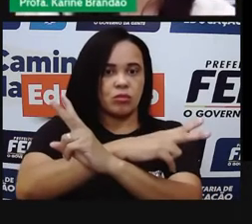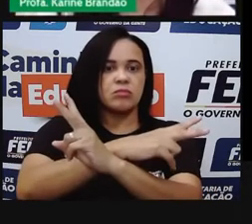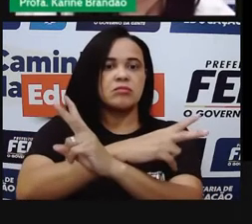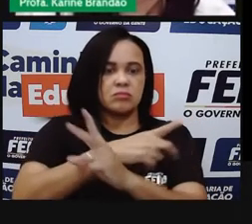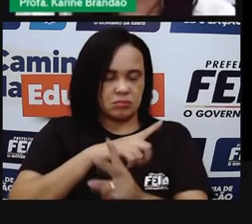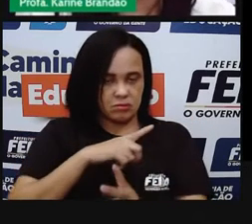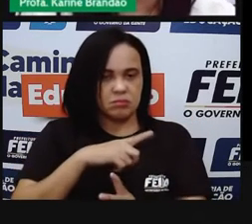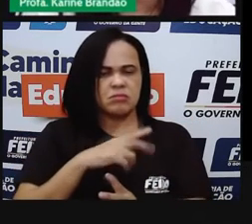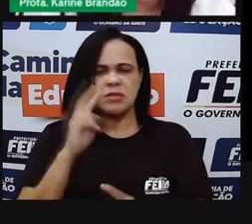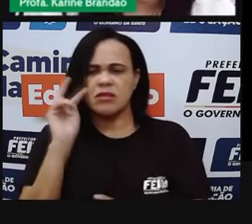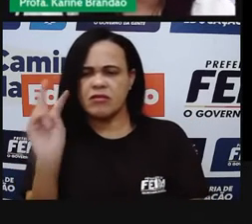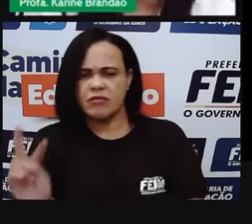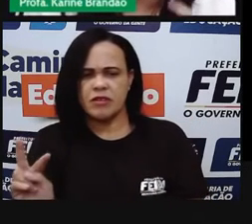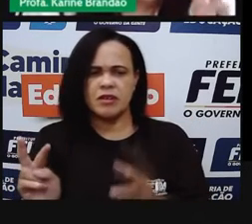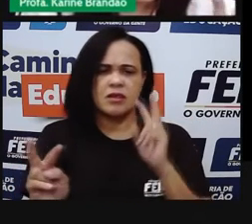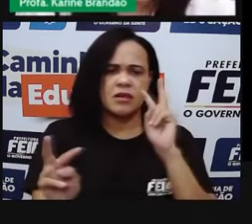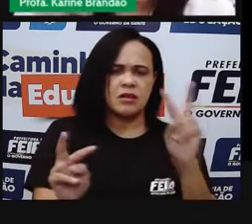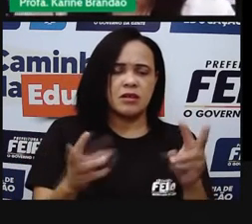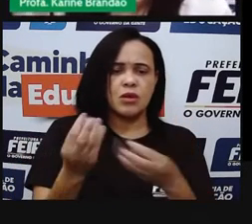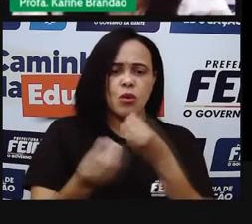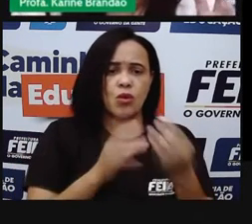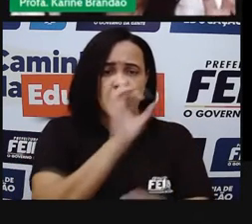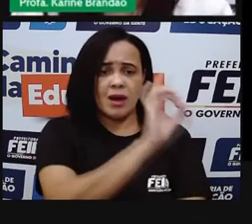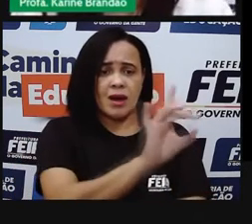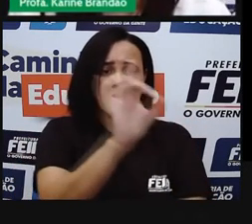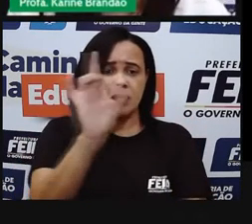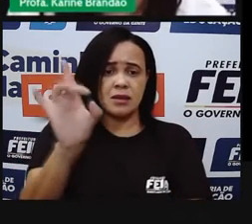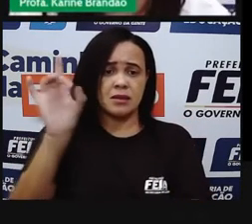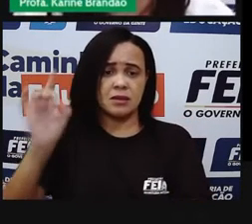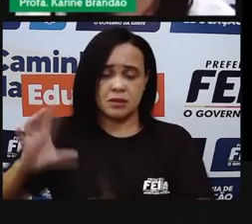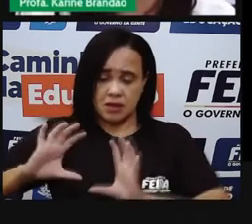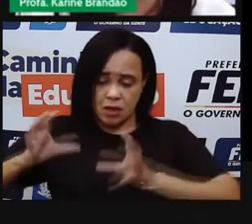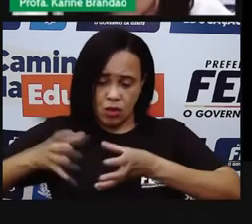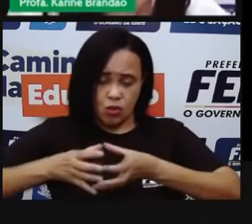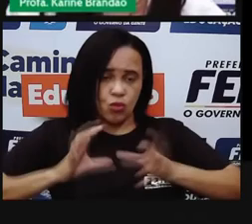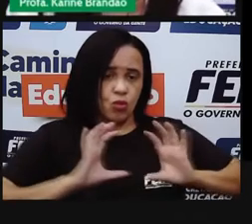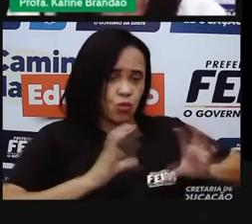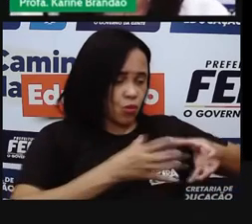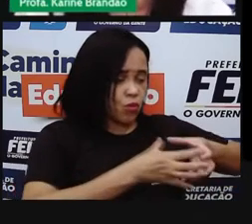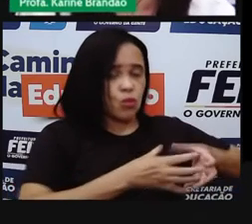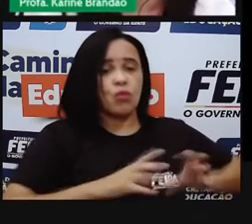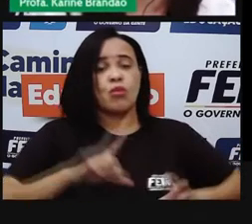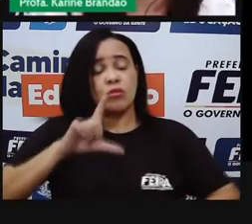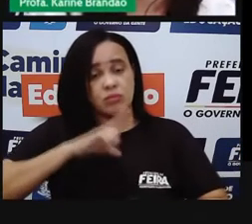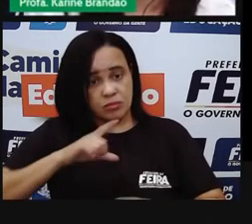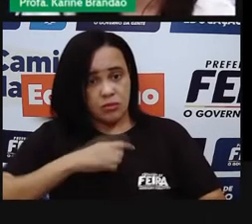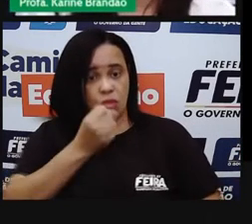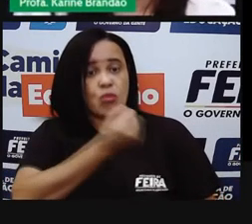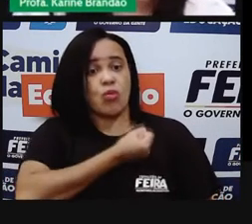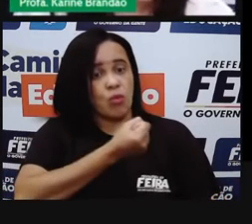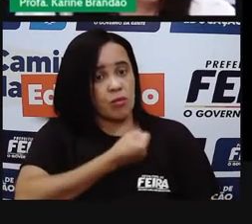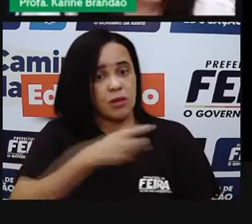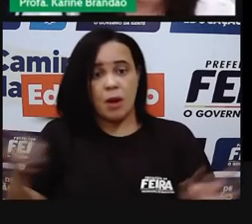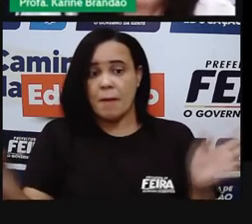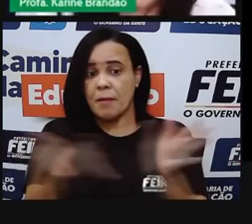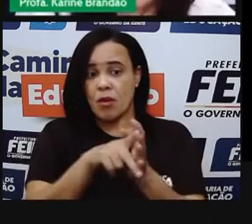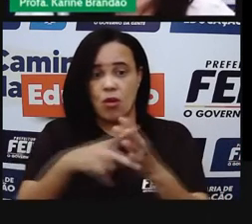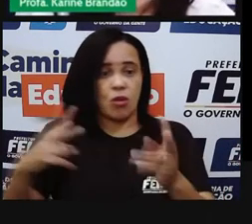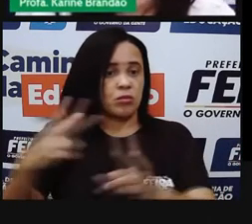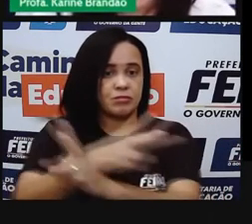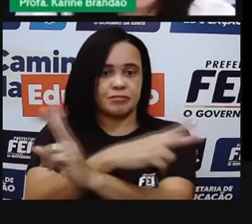começa a observar aqui? Então, cada espécie vai ter o seu número de cromossomos. Então,